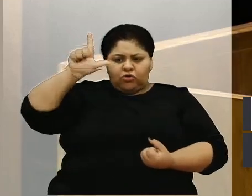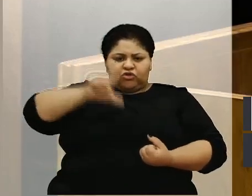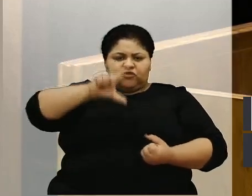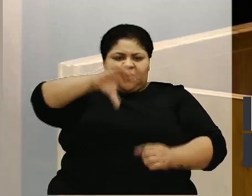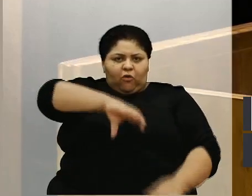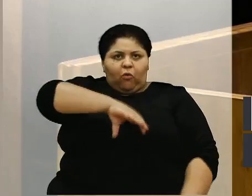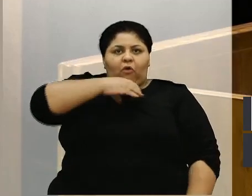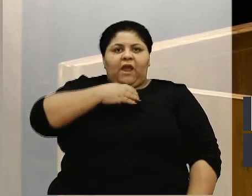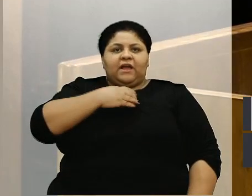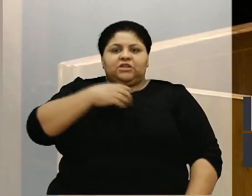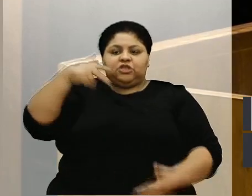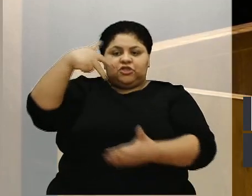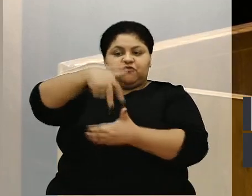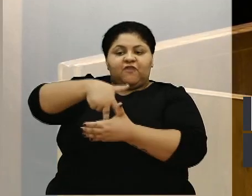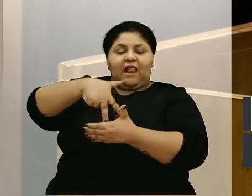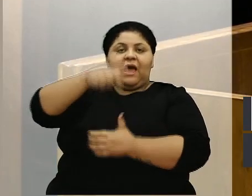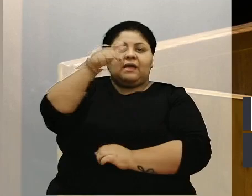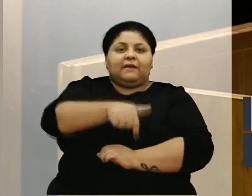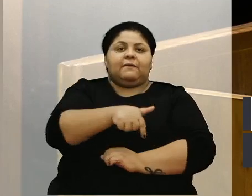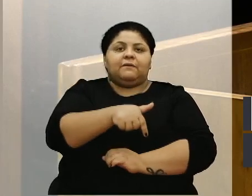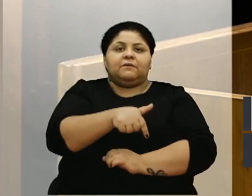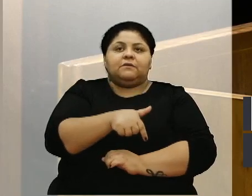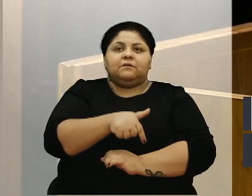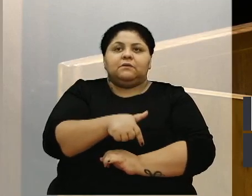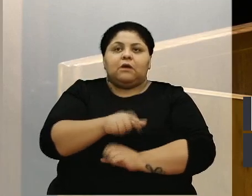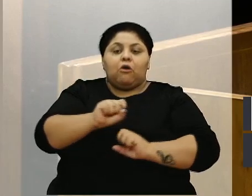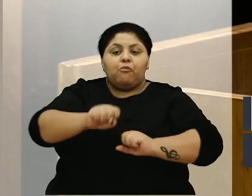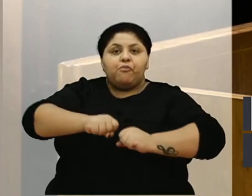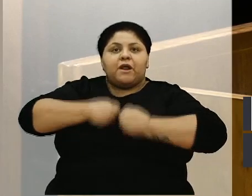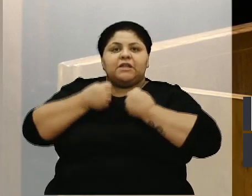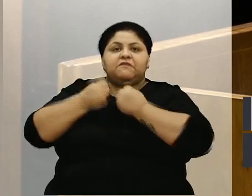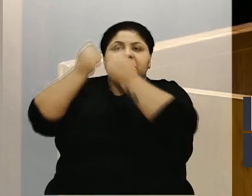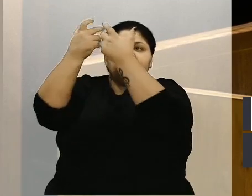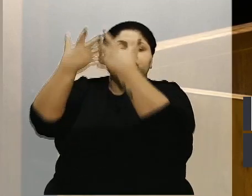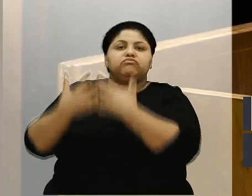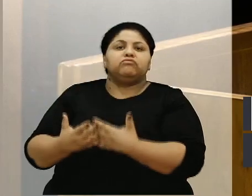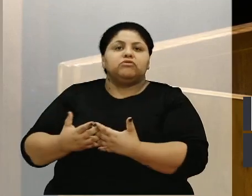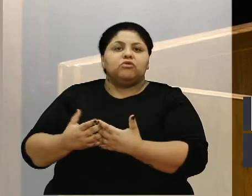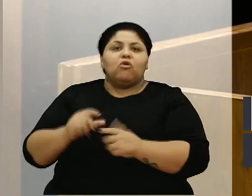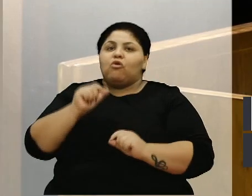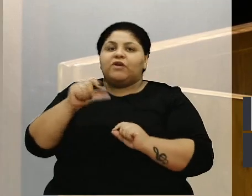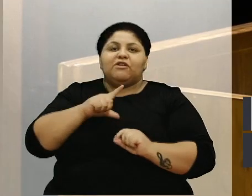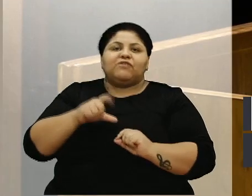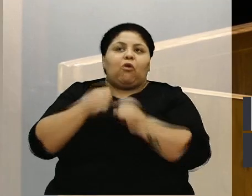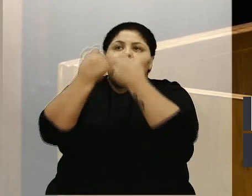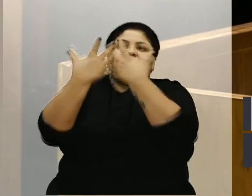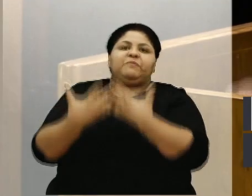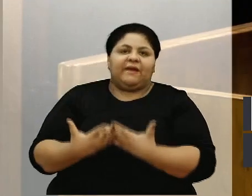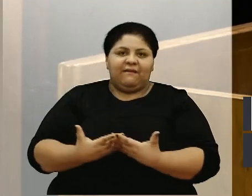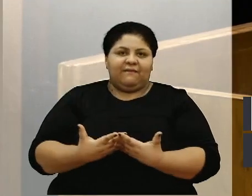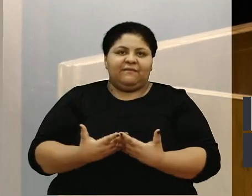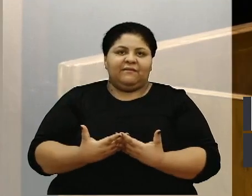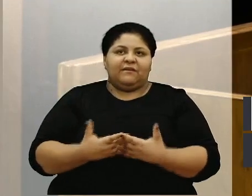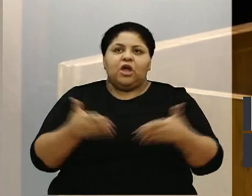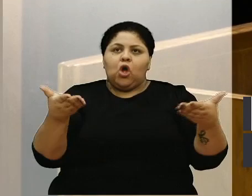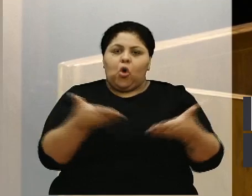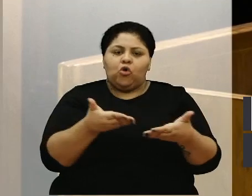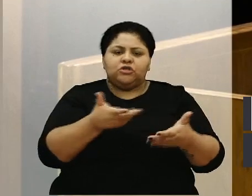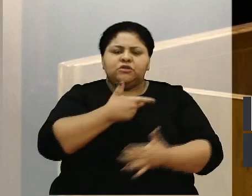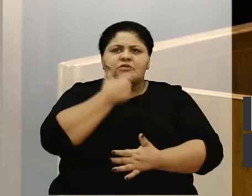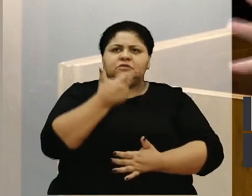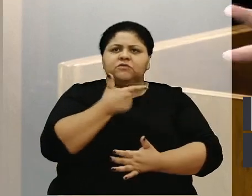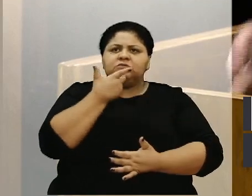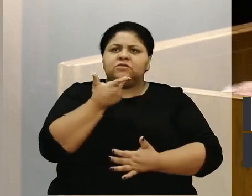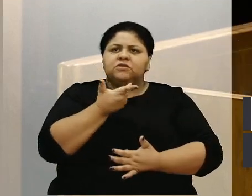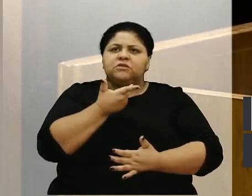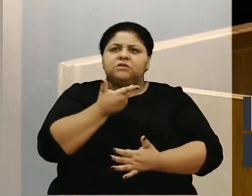de subir nessa tribuna para defender ou explicar o inexplicável. E hoje chegaram,